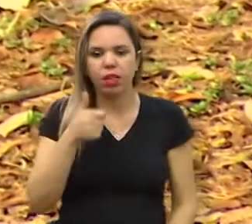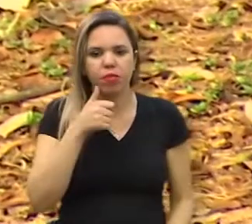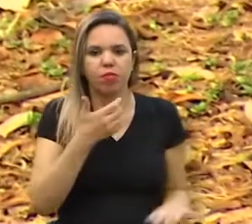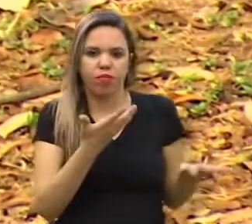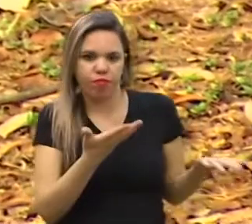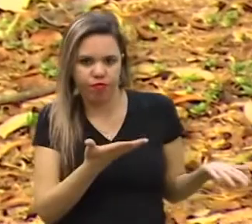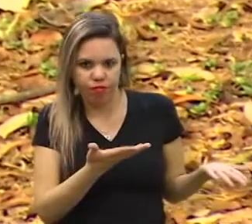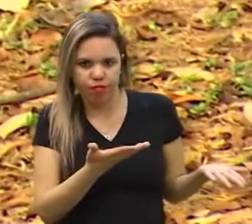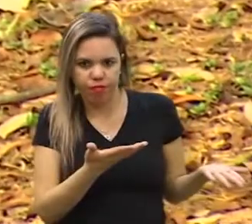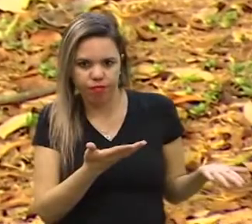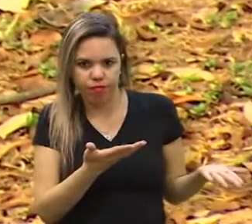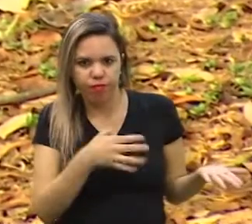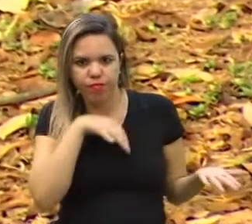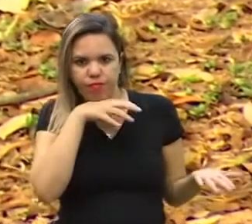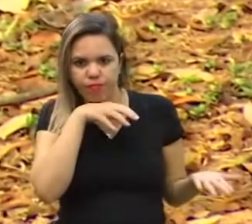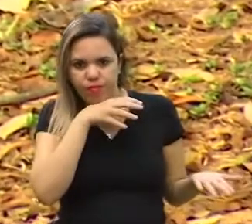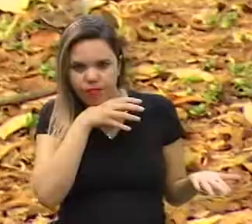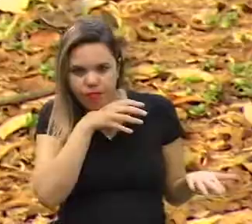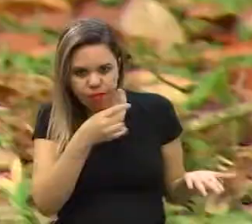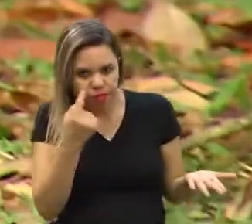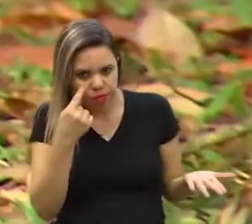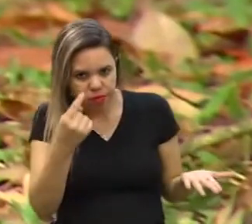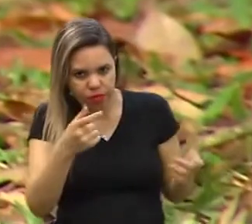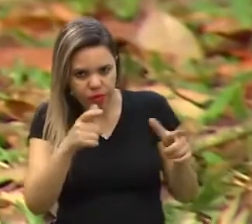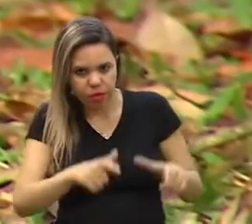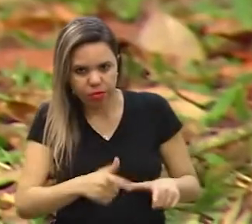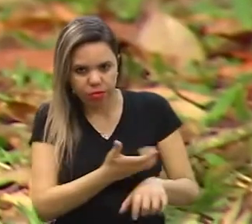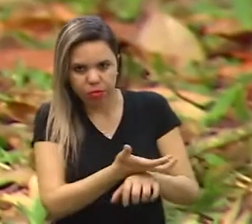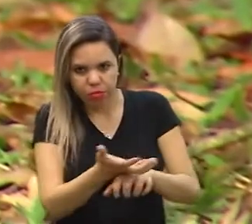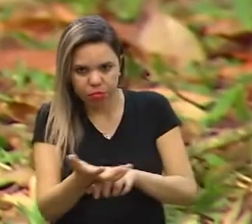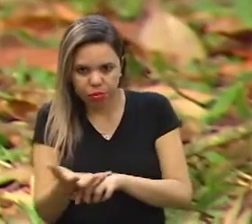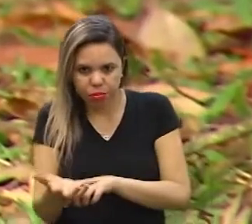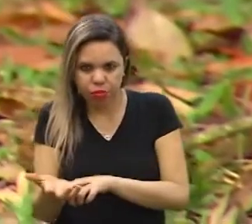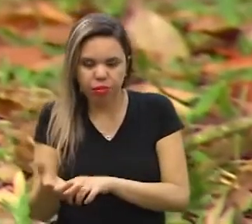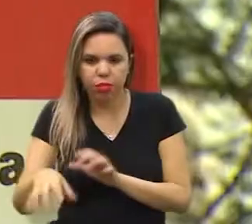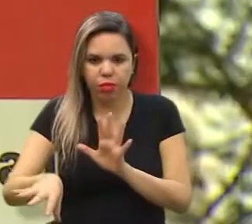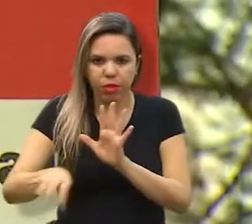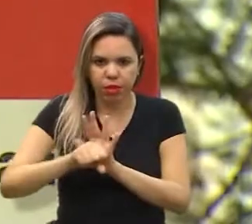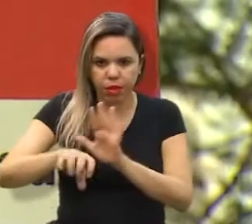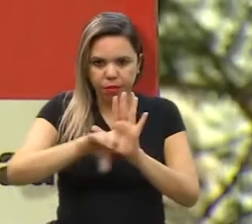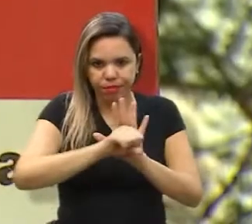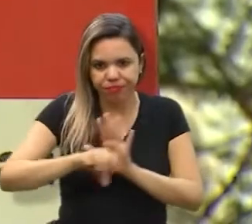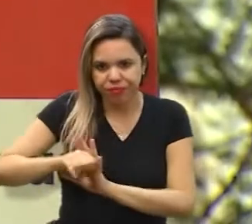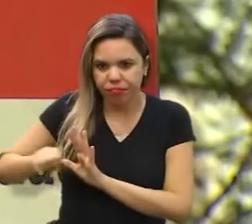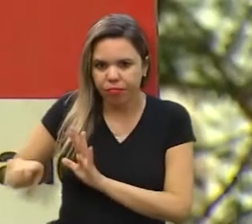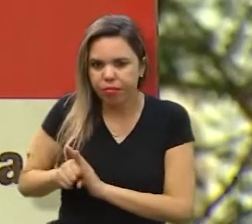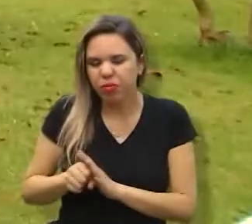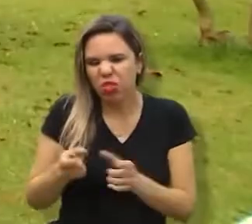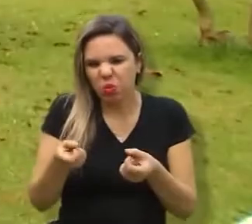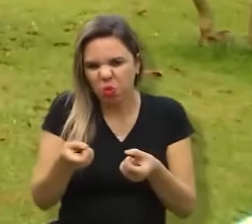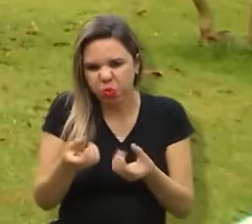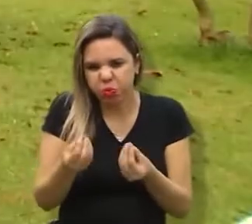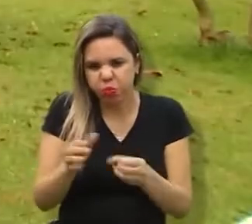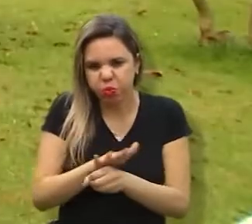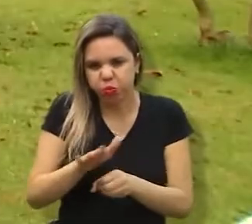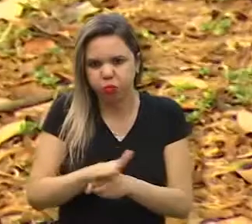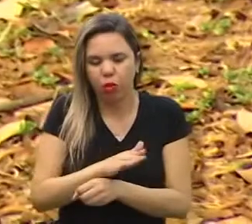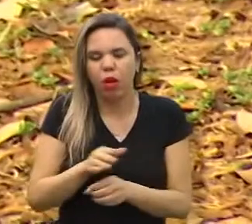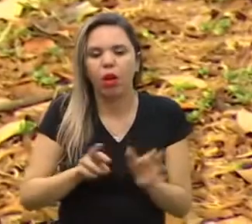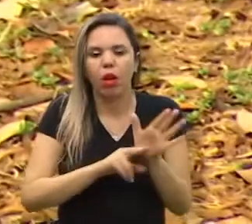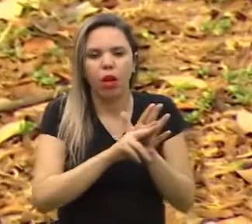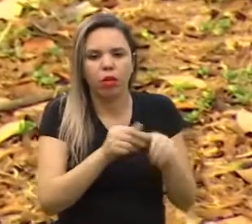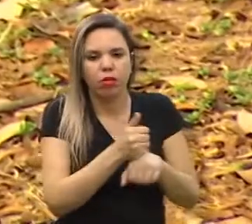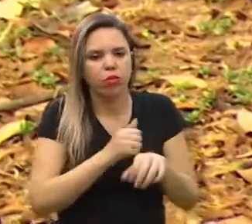capivaras, muito presentes nesses locais de vegetação, são as principais hospedeiras do carrapato estrela. Segundo a